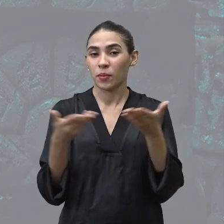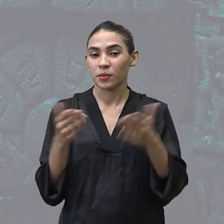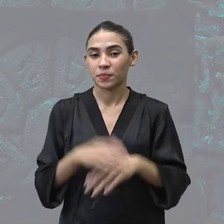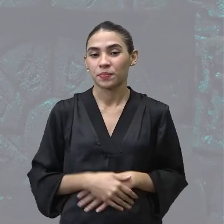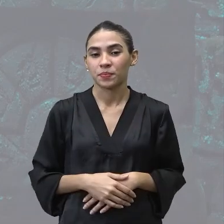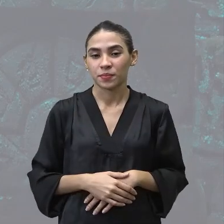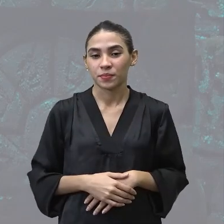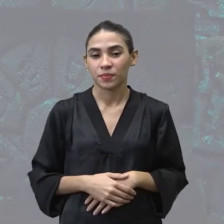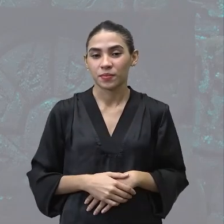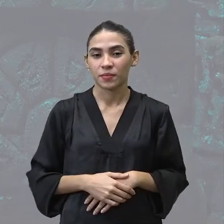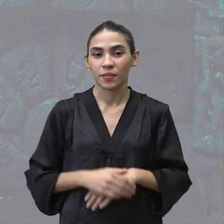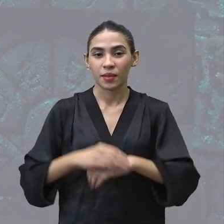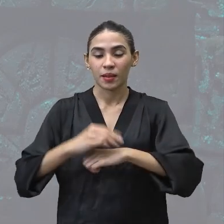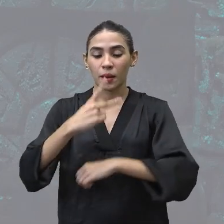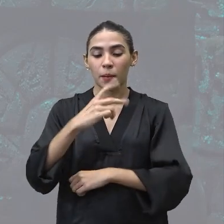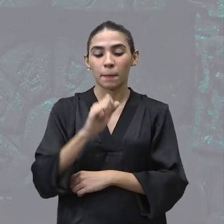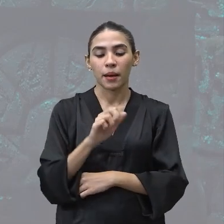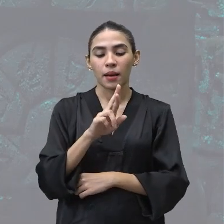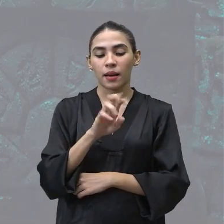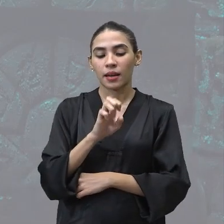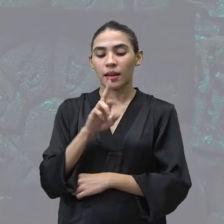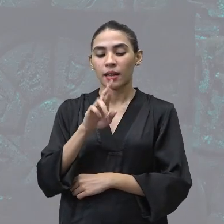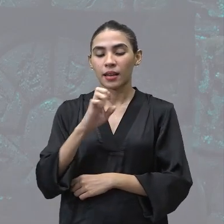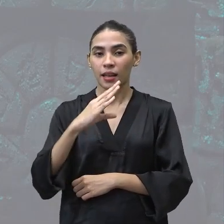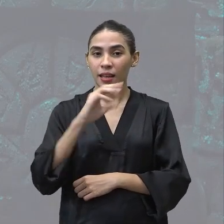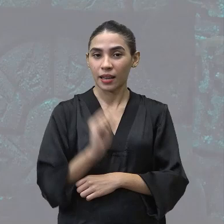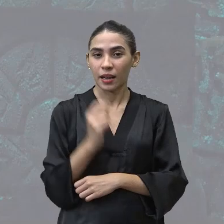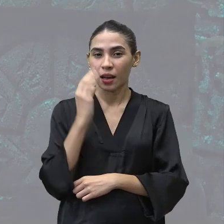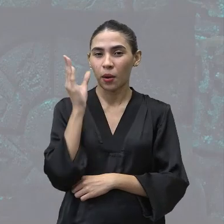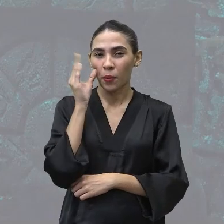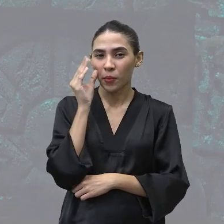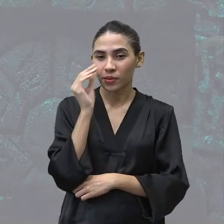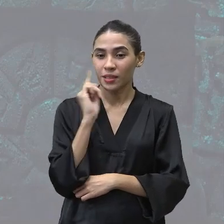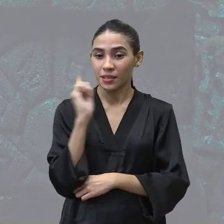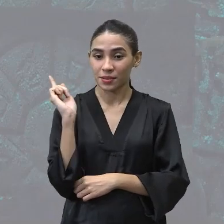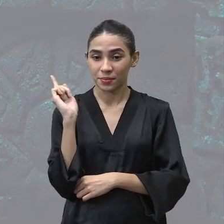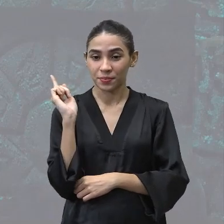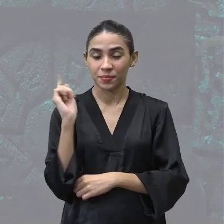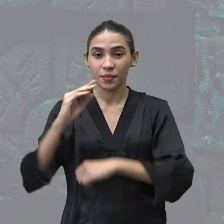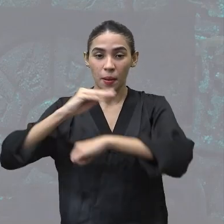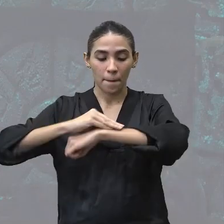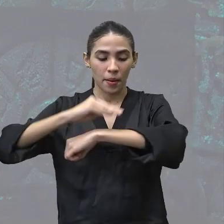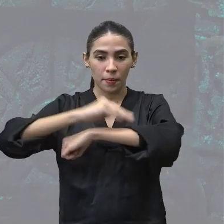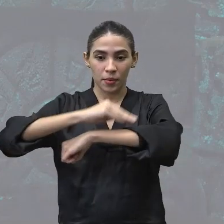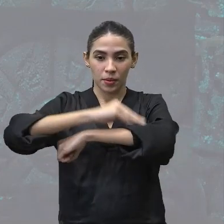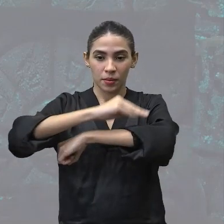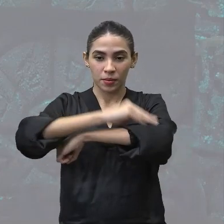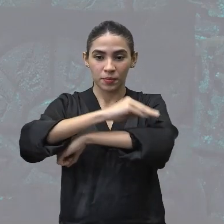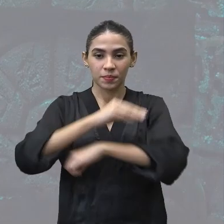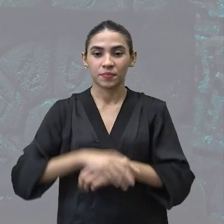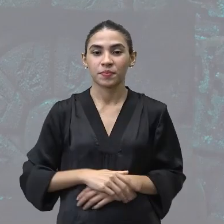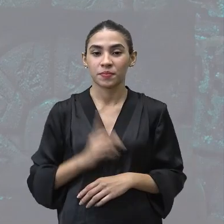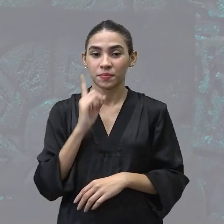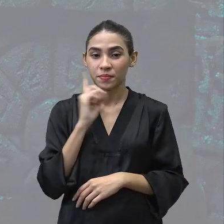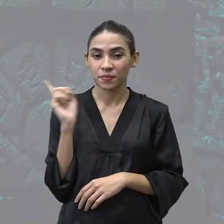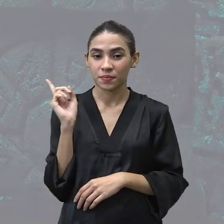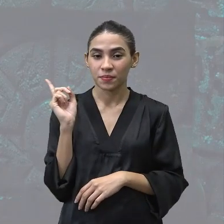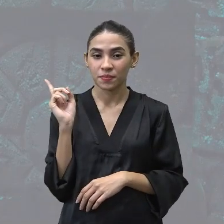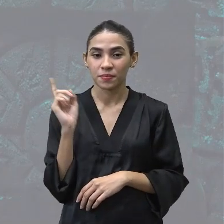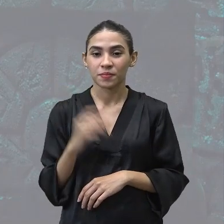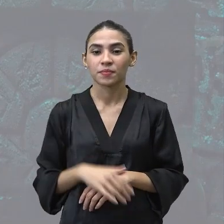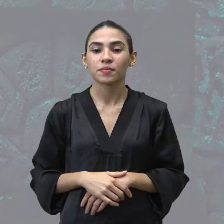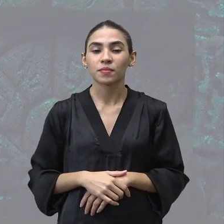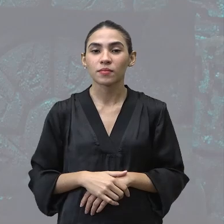Ele é uma perereca. Curiosidade sobre esses indivíduos, né? Já que a gente está aqui com a presença dessa perereca,